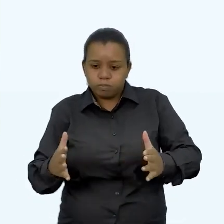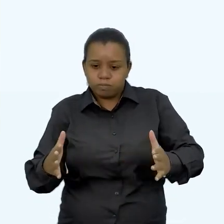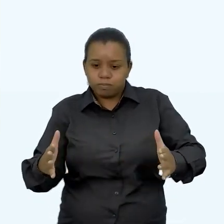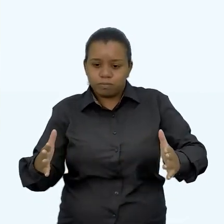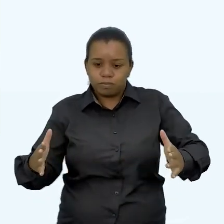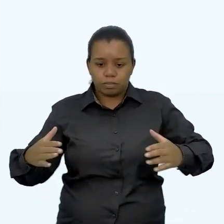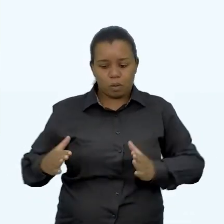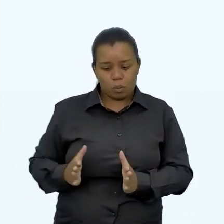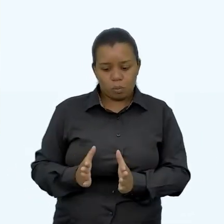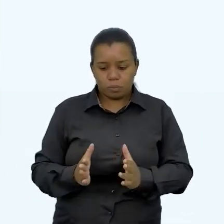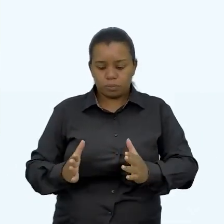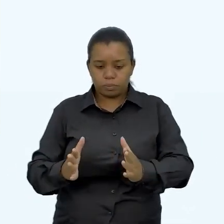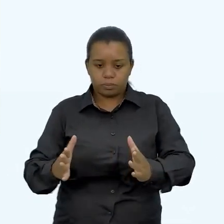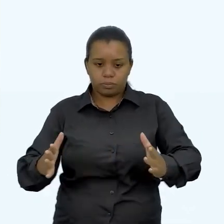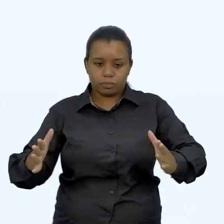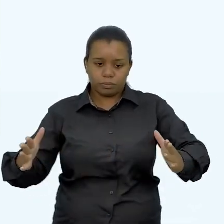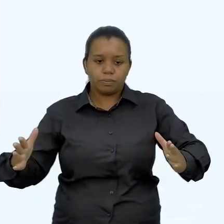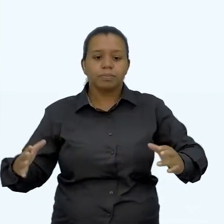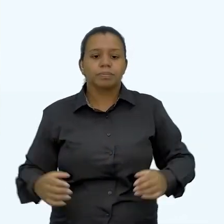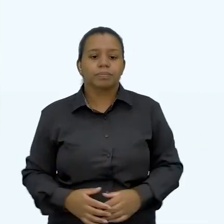margens.